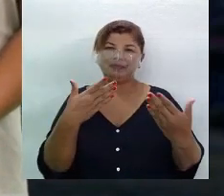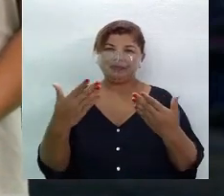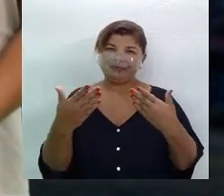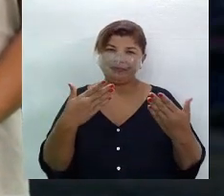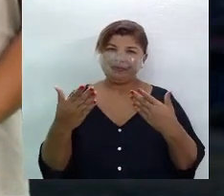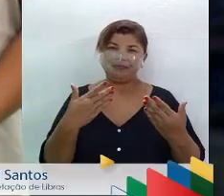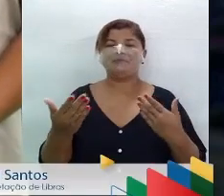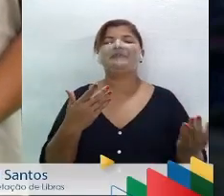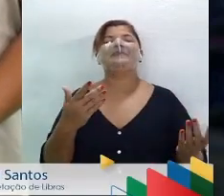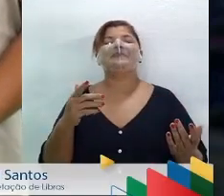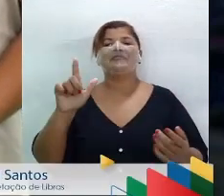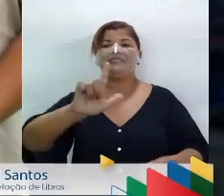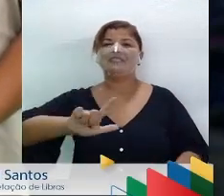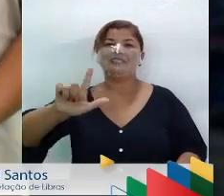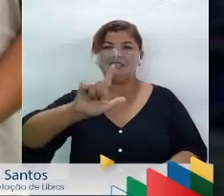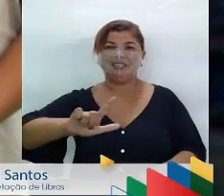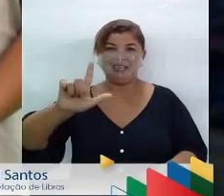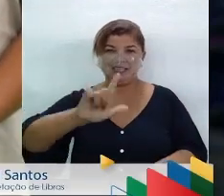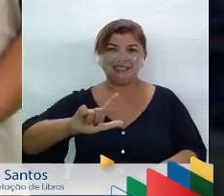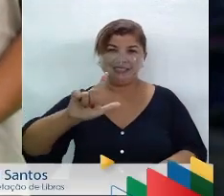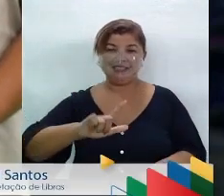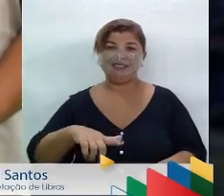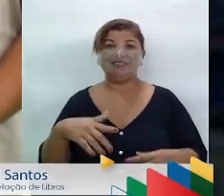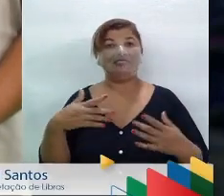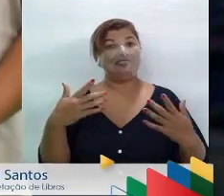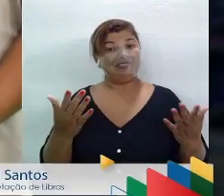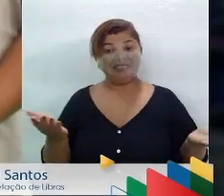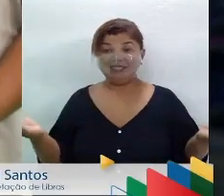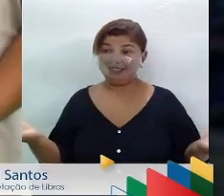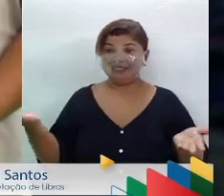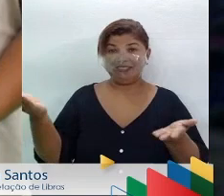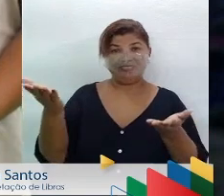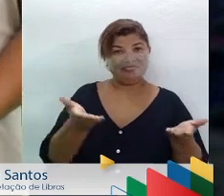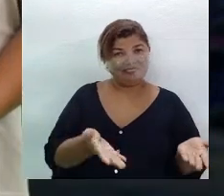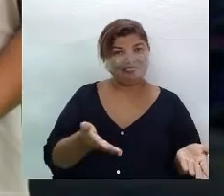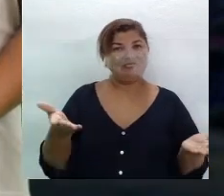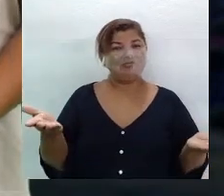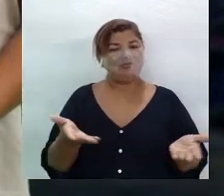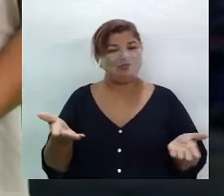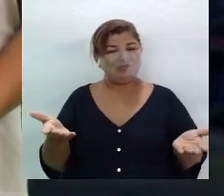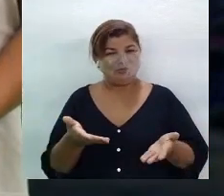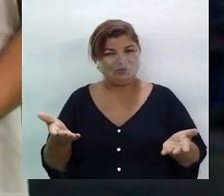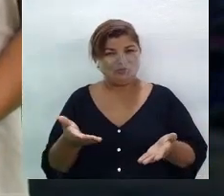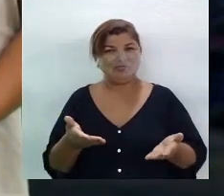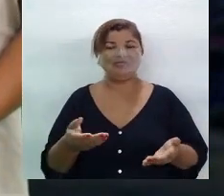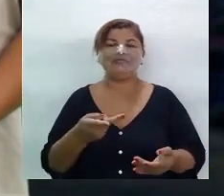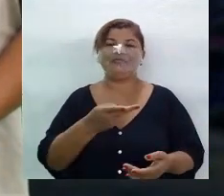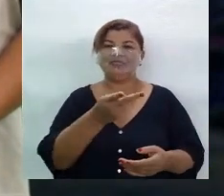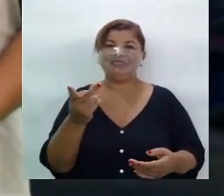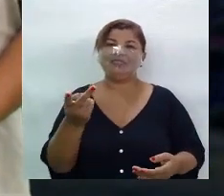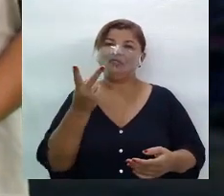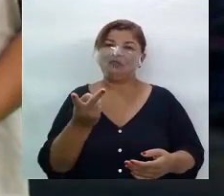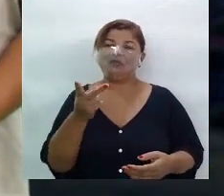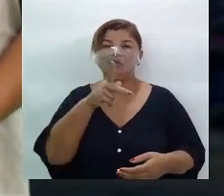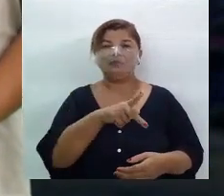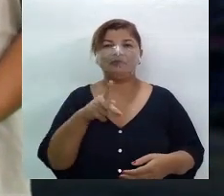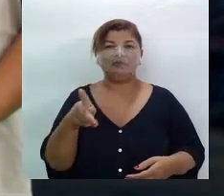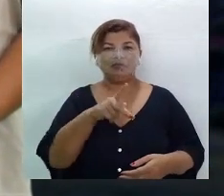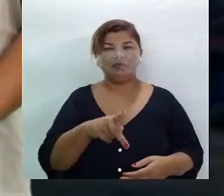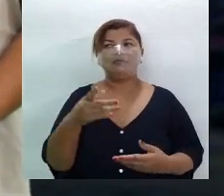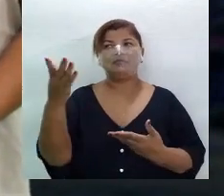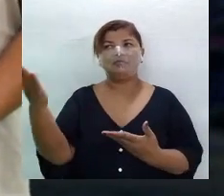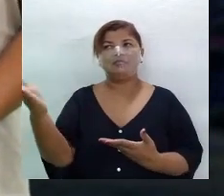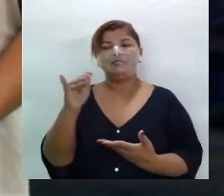Artístico Literário. E para abrilhantar nossa aula, estamos hoje recebendo a visita de dois professores.